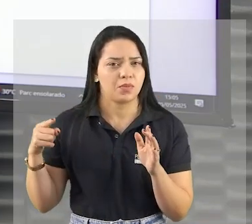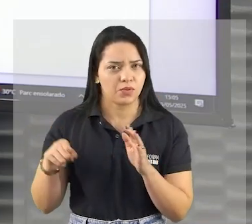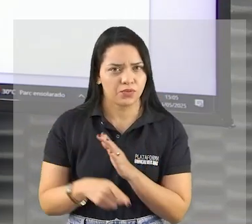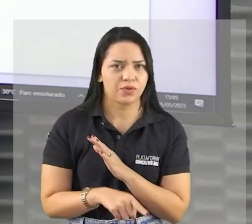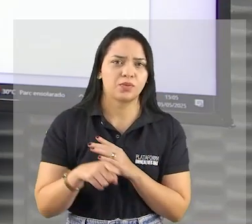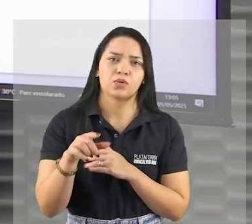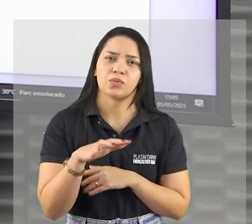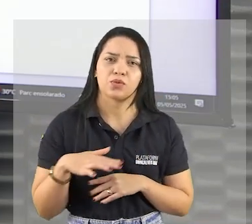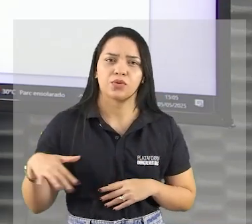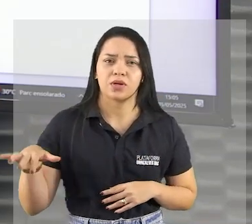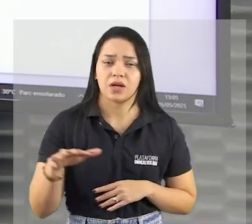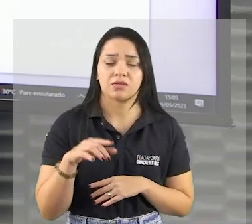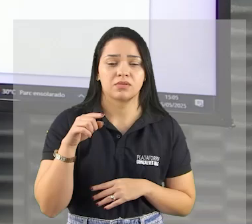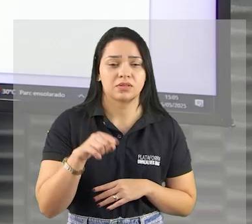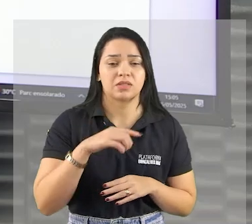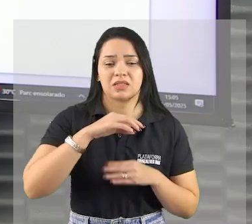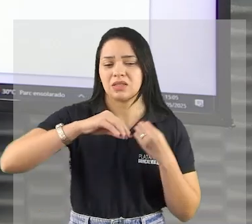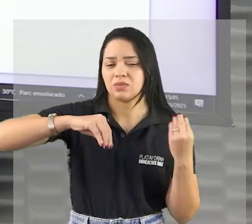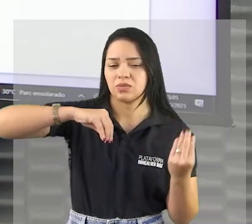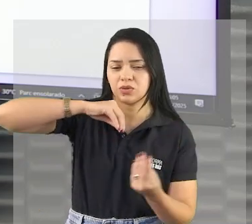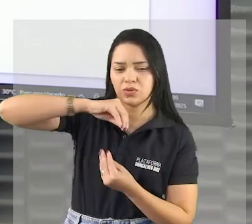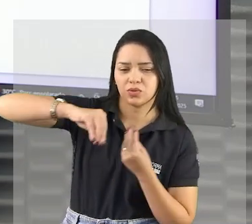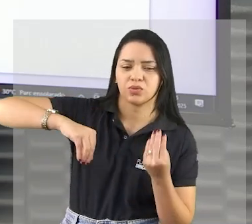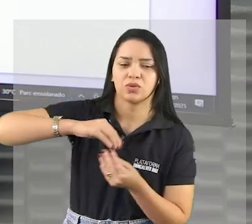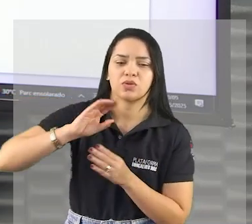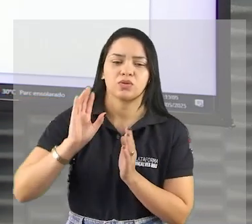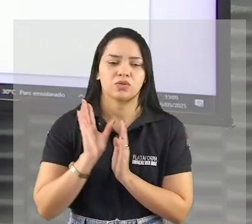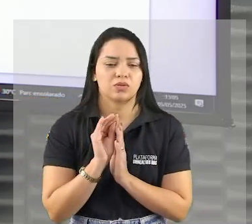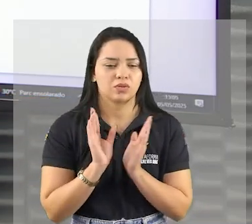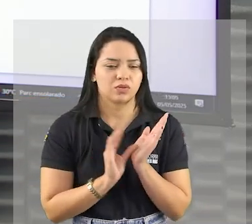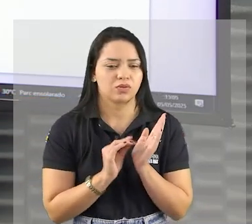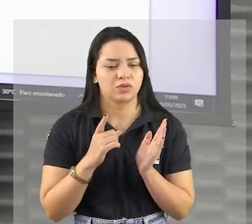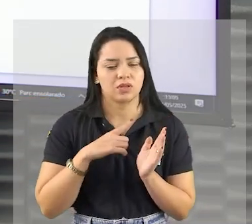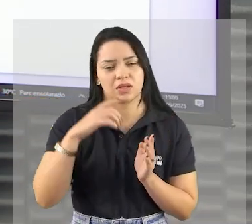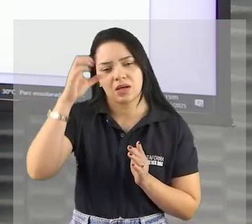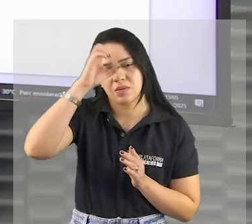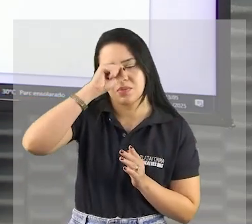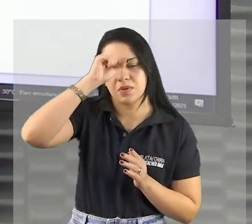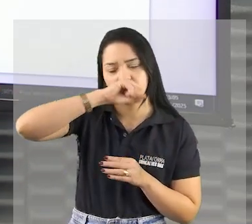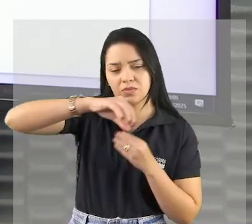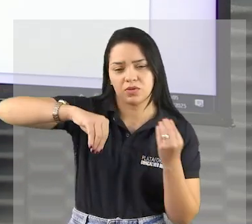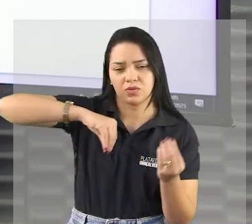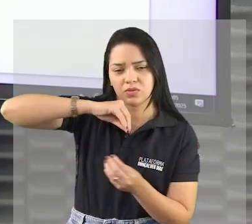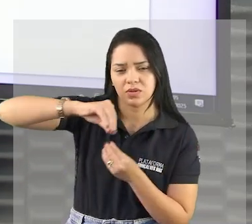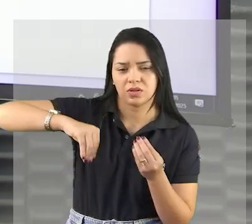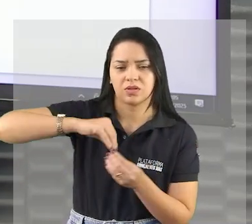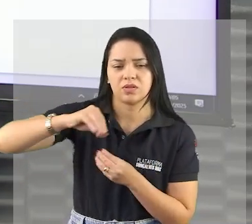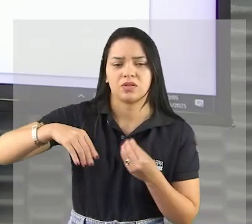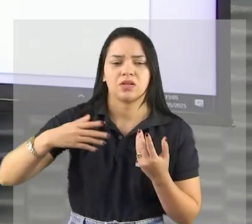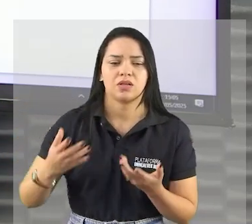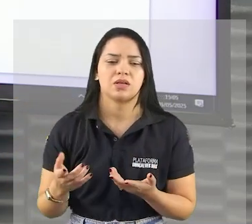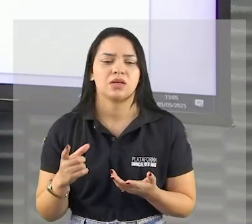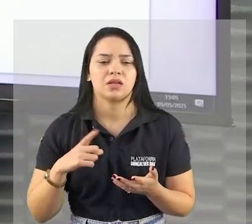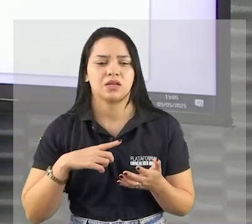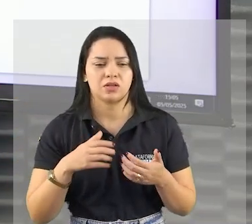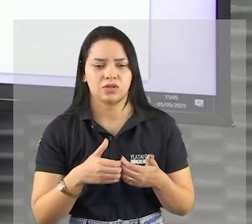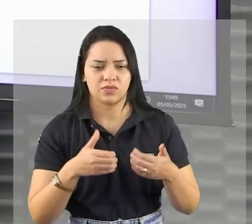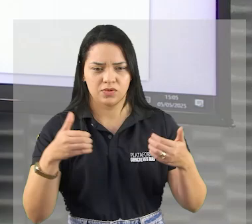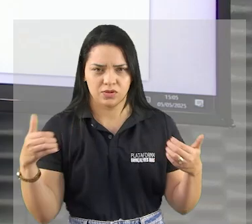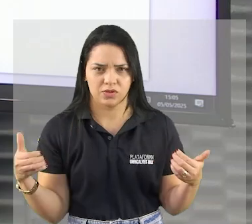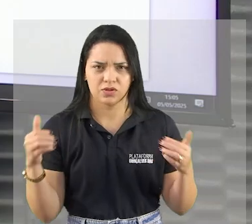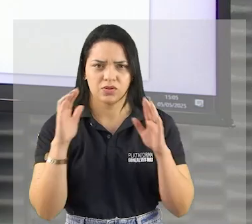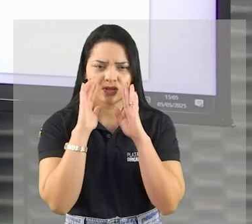por área, para que você não misture ali os conteúdos, né? Tem gente que aprende mais misturando, tem gente que aprende mais dividindo,